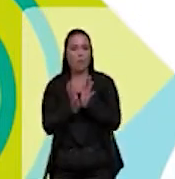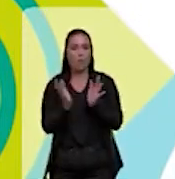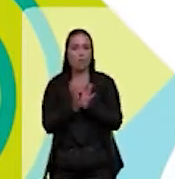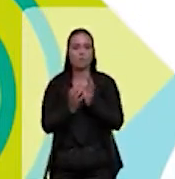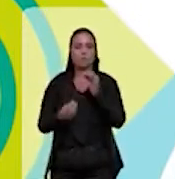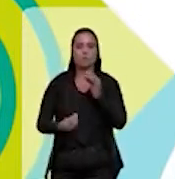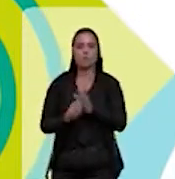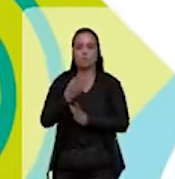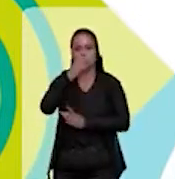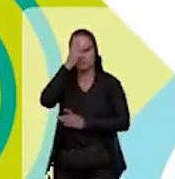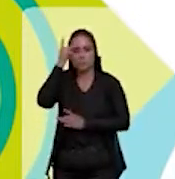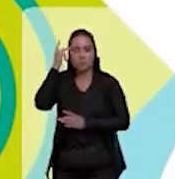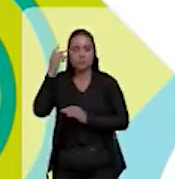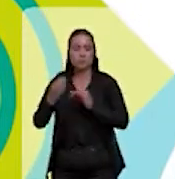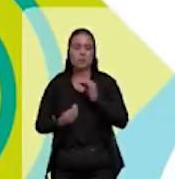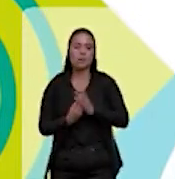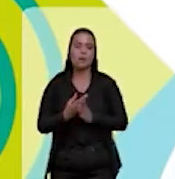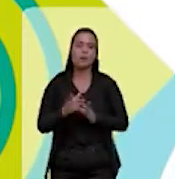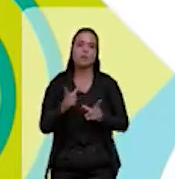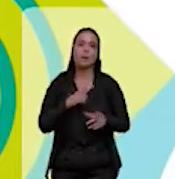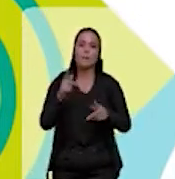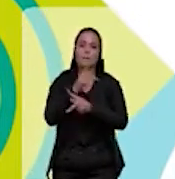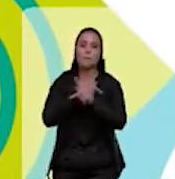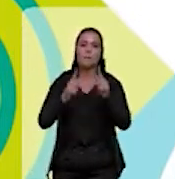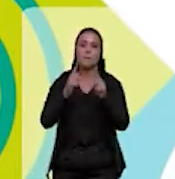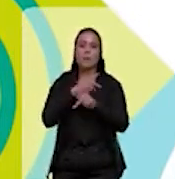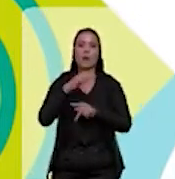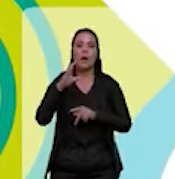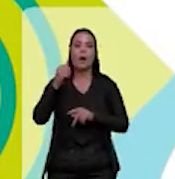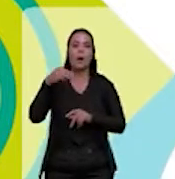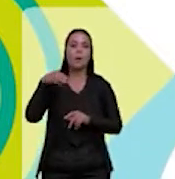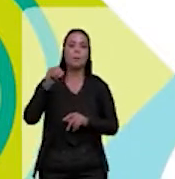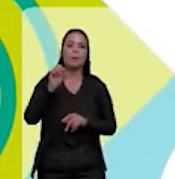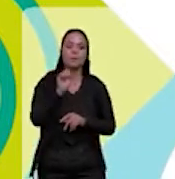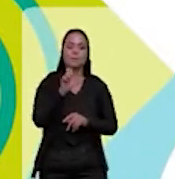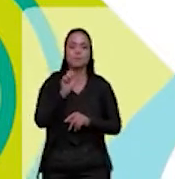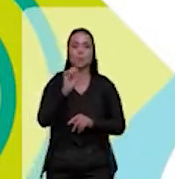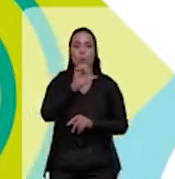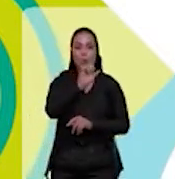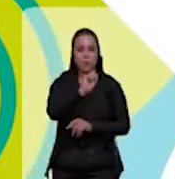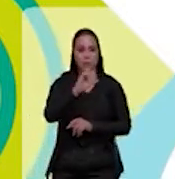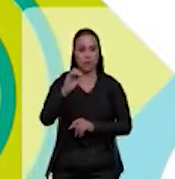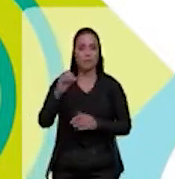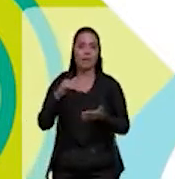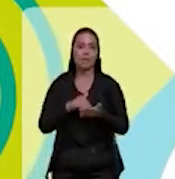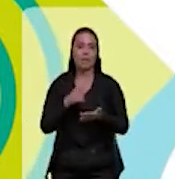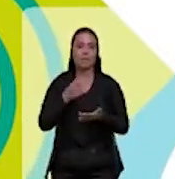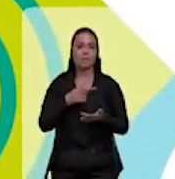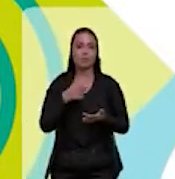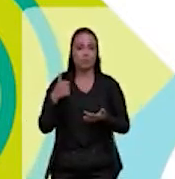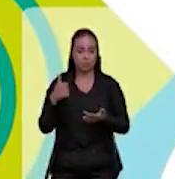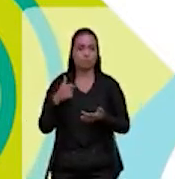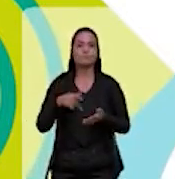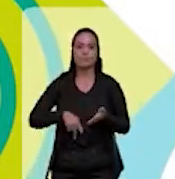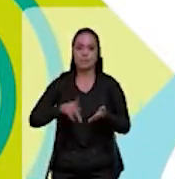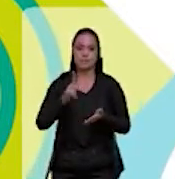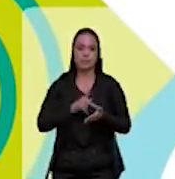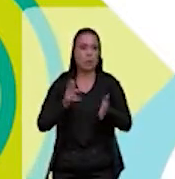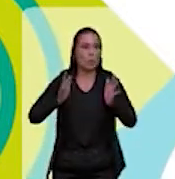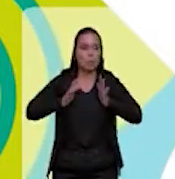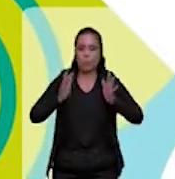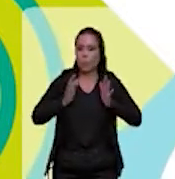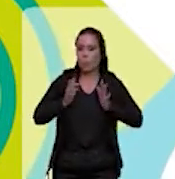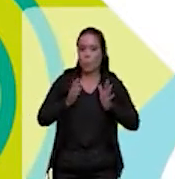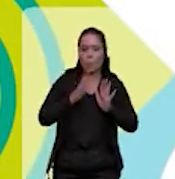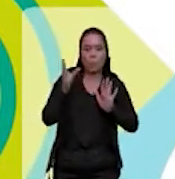brasileira de autores agraciados com o prêmio Camões de 89 a 2021 sendo estas seguidas de um